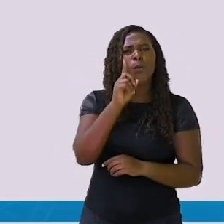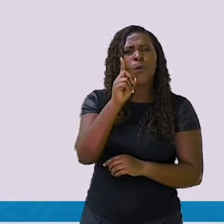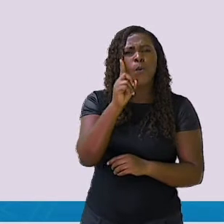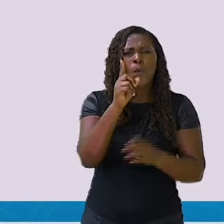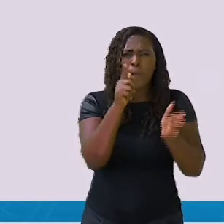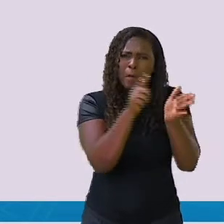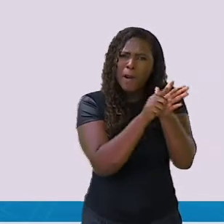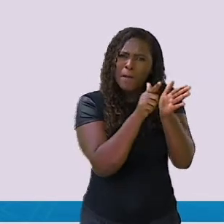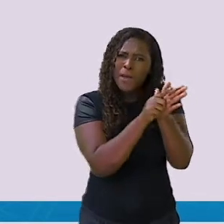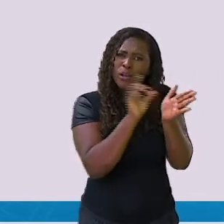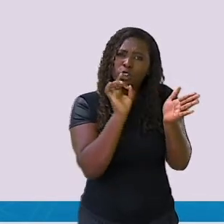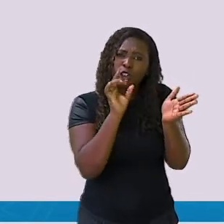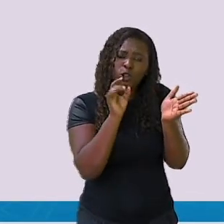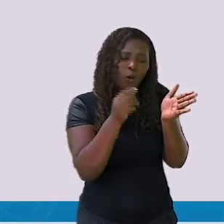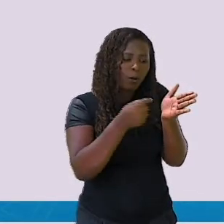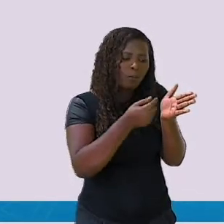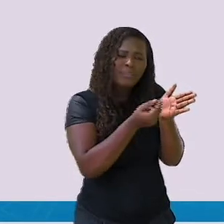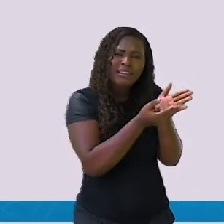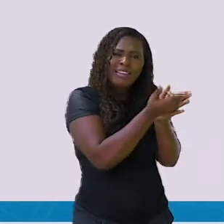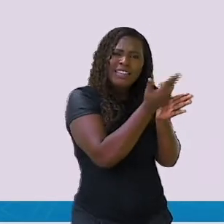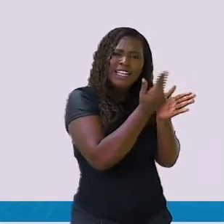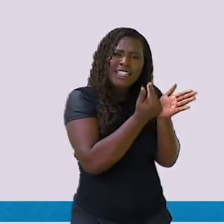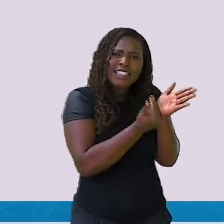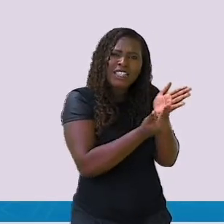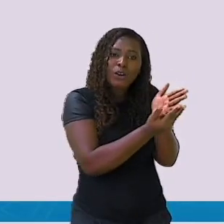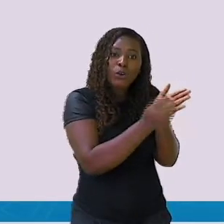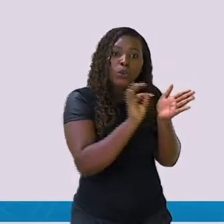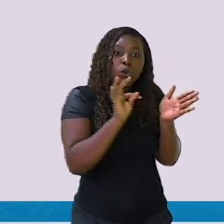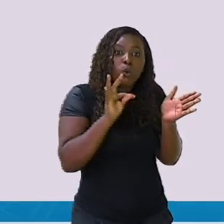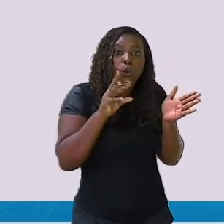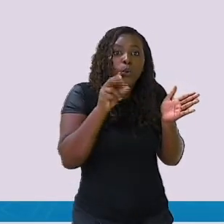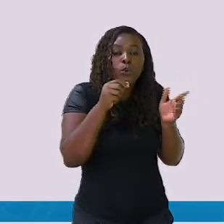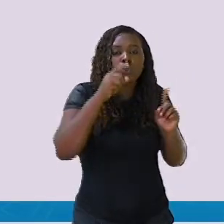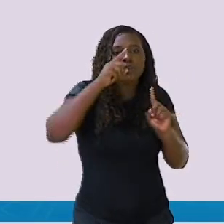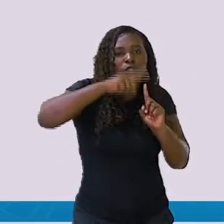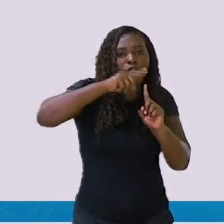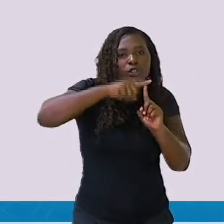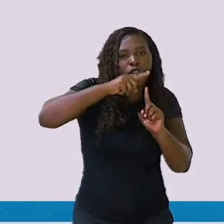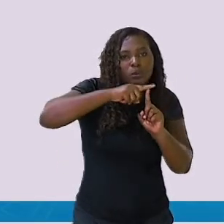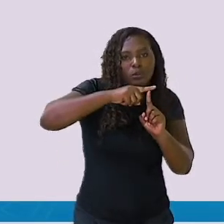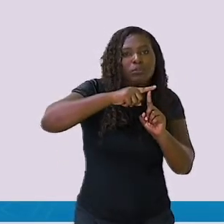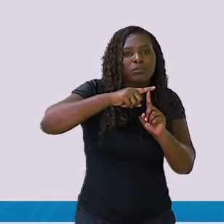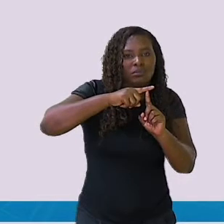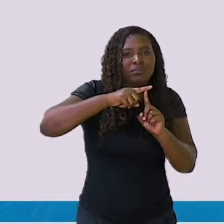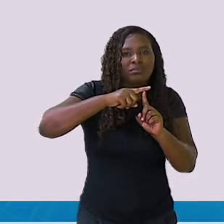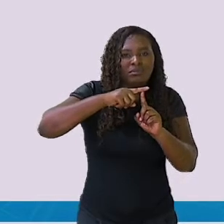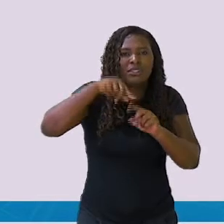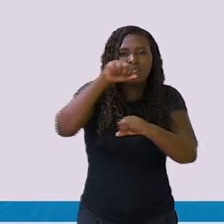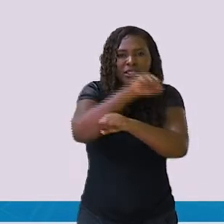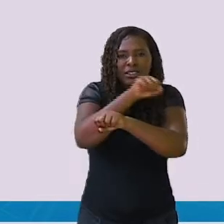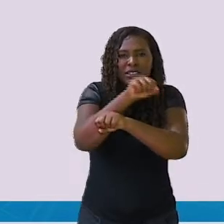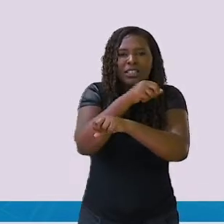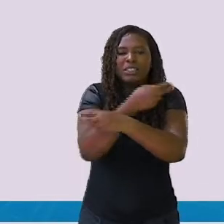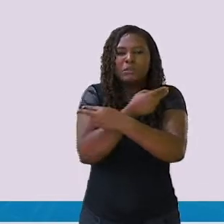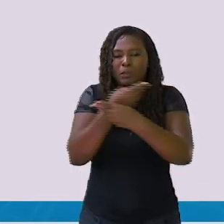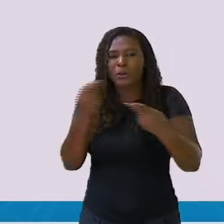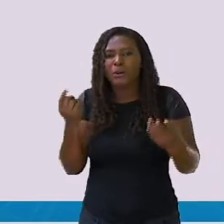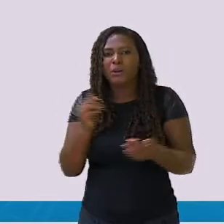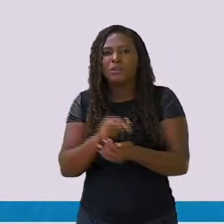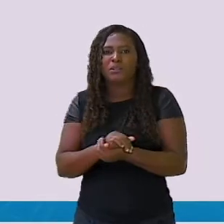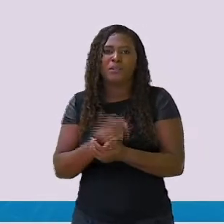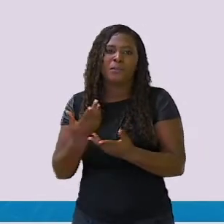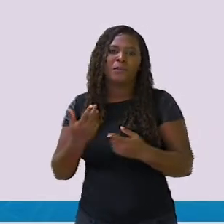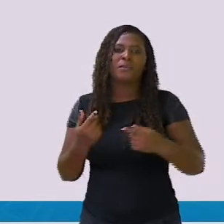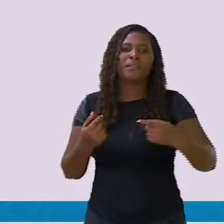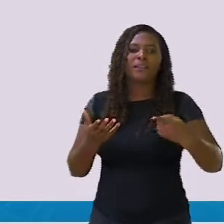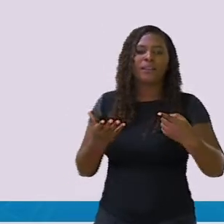O que a gente chama de palavras-chave. Olha lá, ele pegou a palavra transporte e começou. Transporte aéreo, então ele